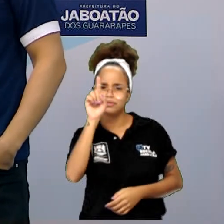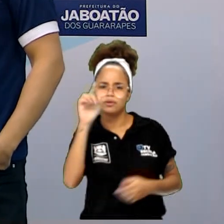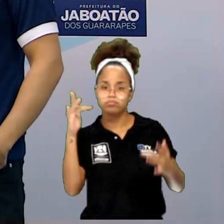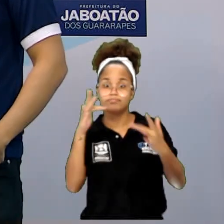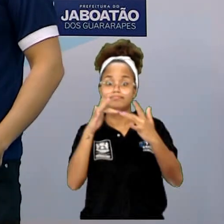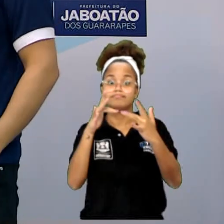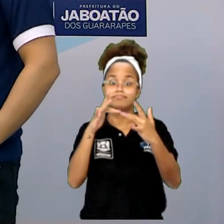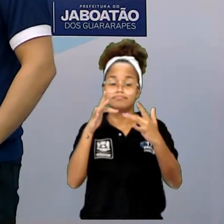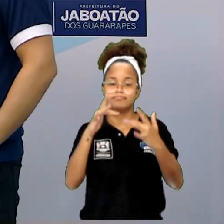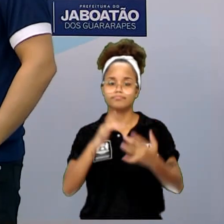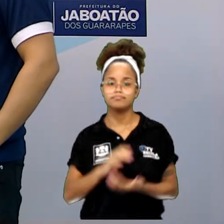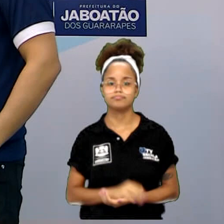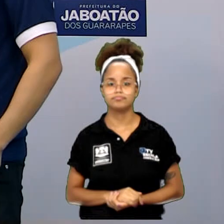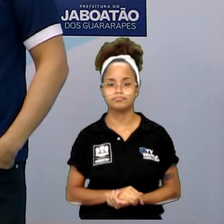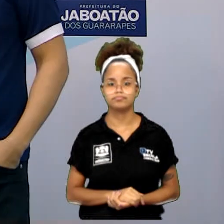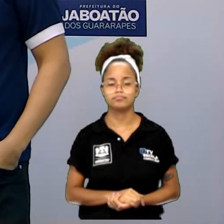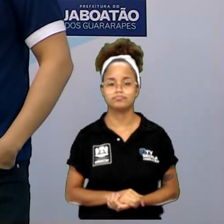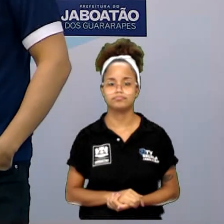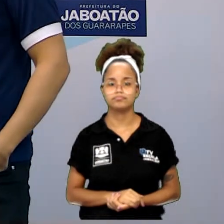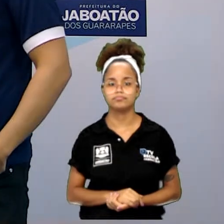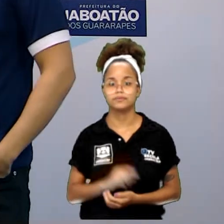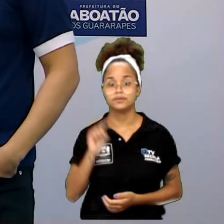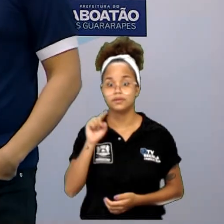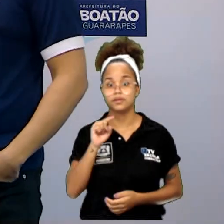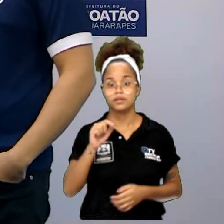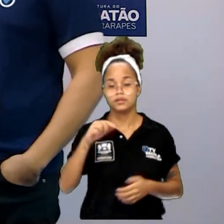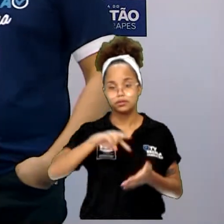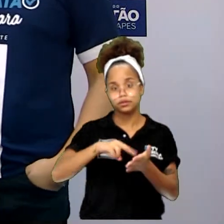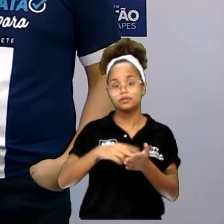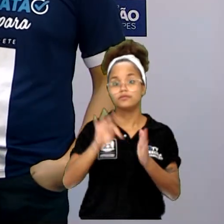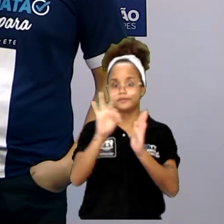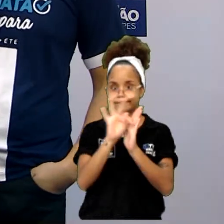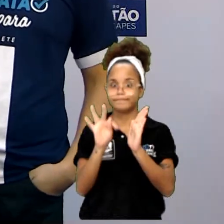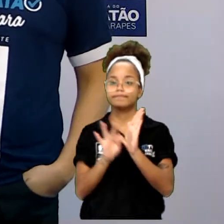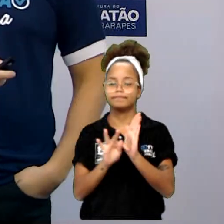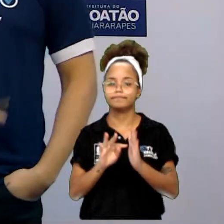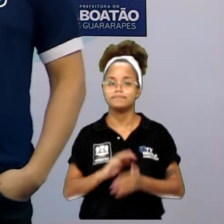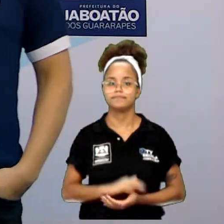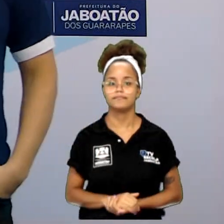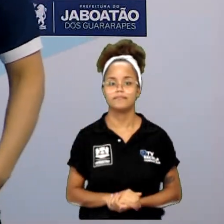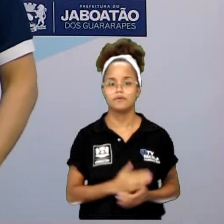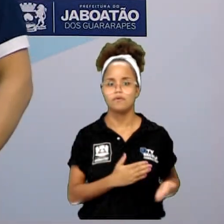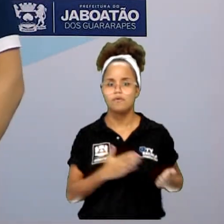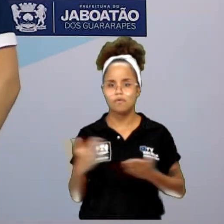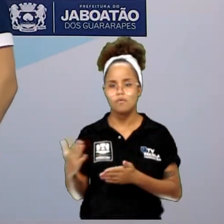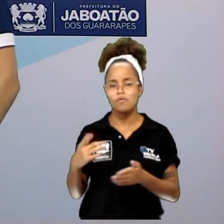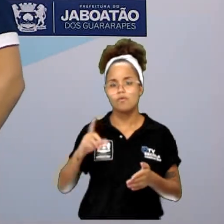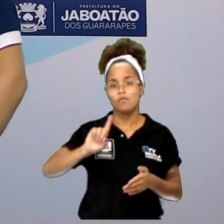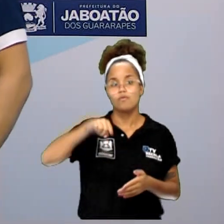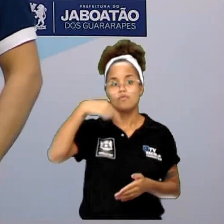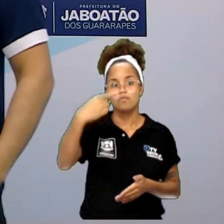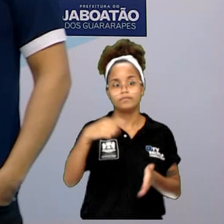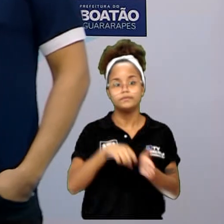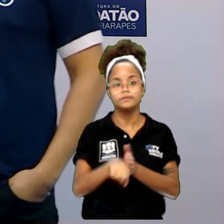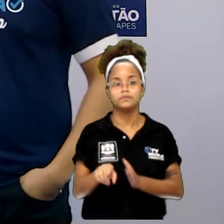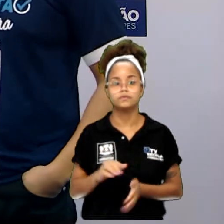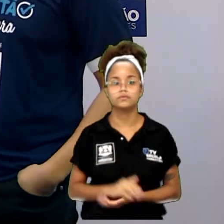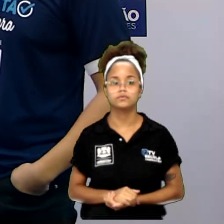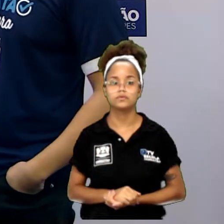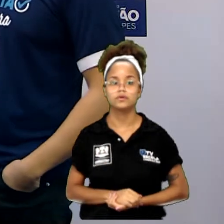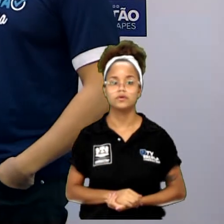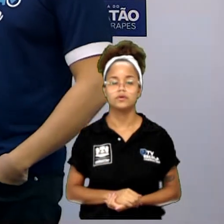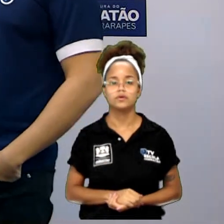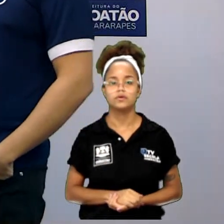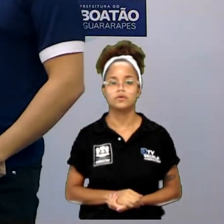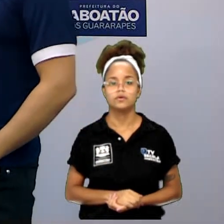sentido. É para essa função que as conjunções se estabelecem aí nos textos. Vamos à próxima questão, questão de número 5. Temos